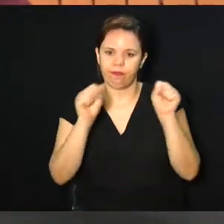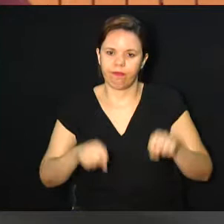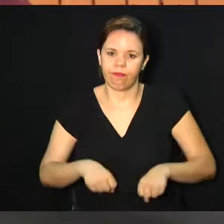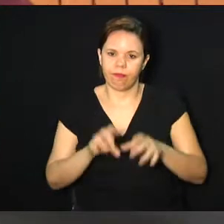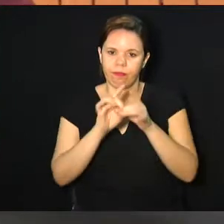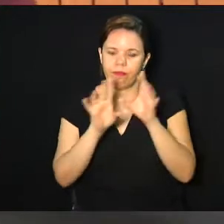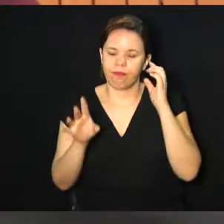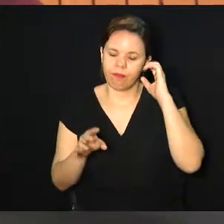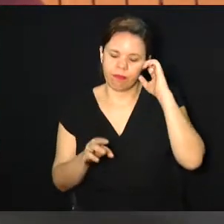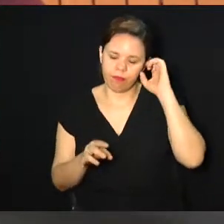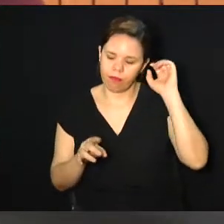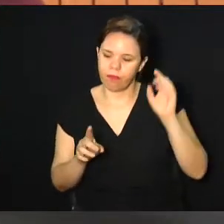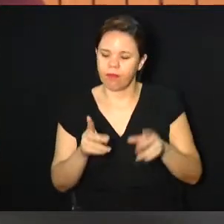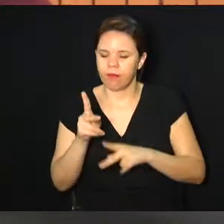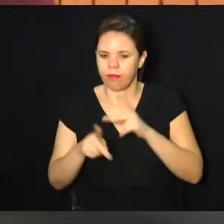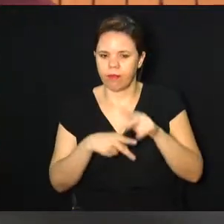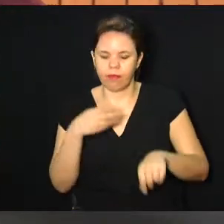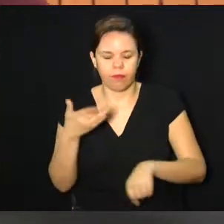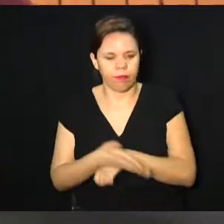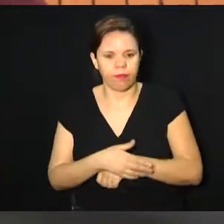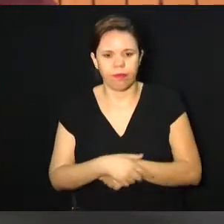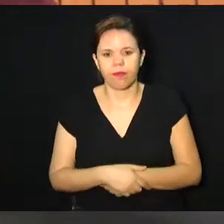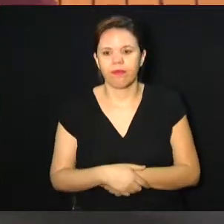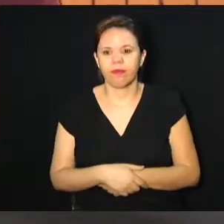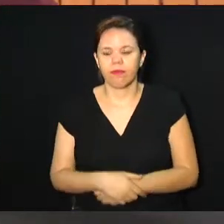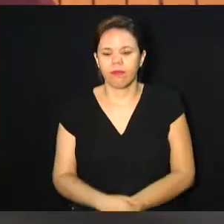que a população participe.